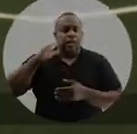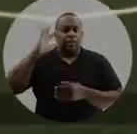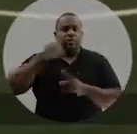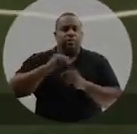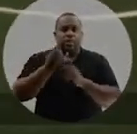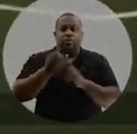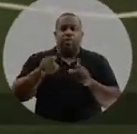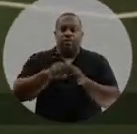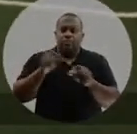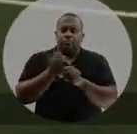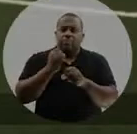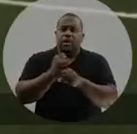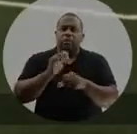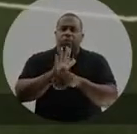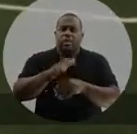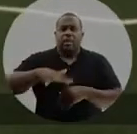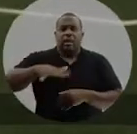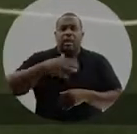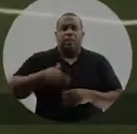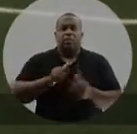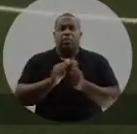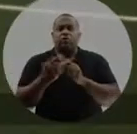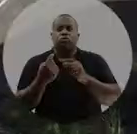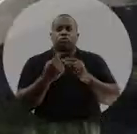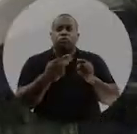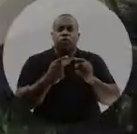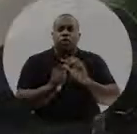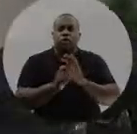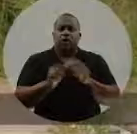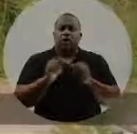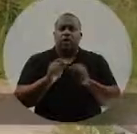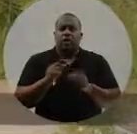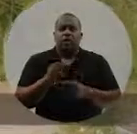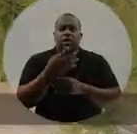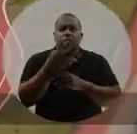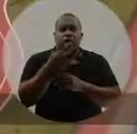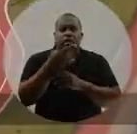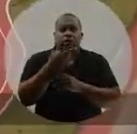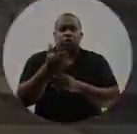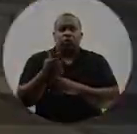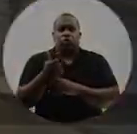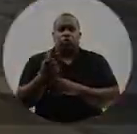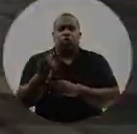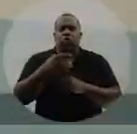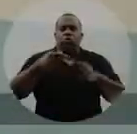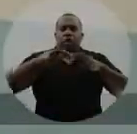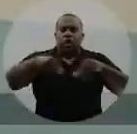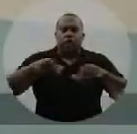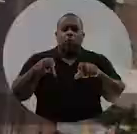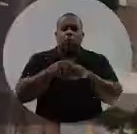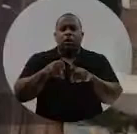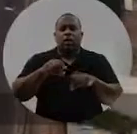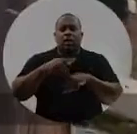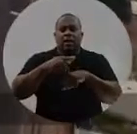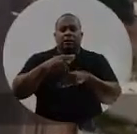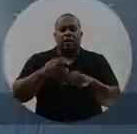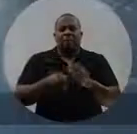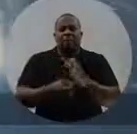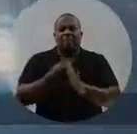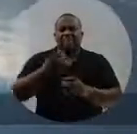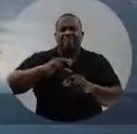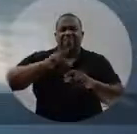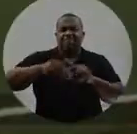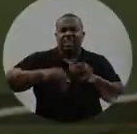Obras, também investi na força do esporte contra as drogas. Fizemos 421 novos campos e quadras e levamos